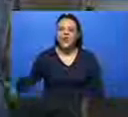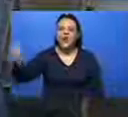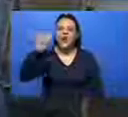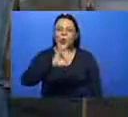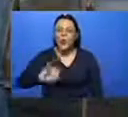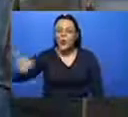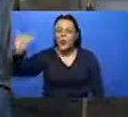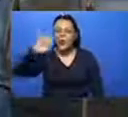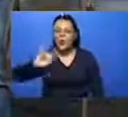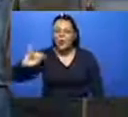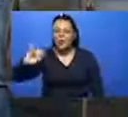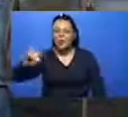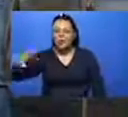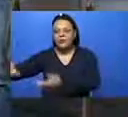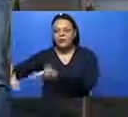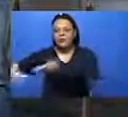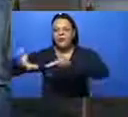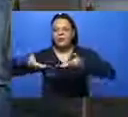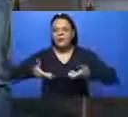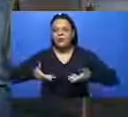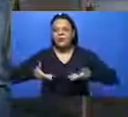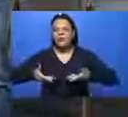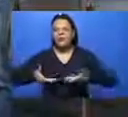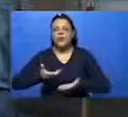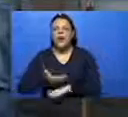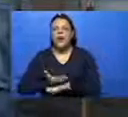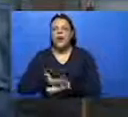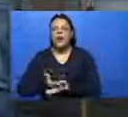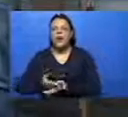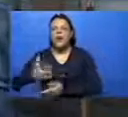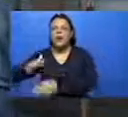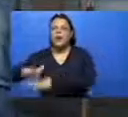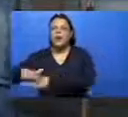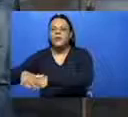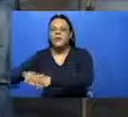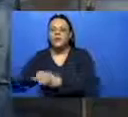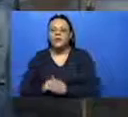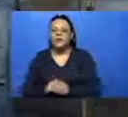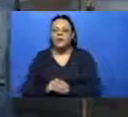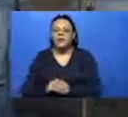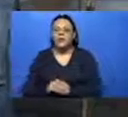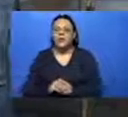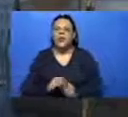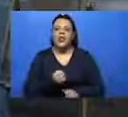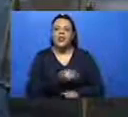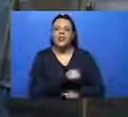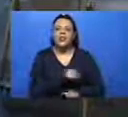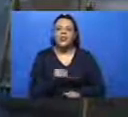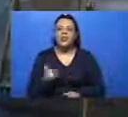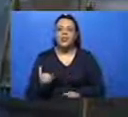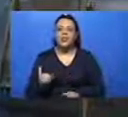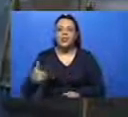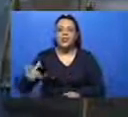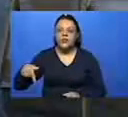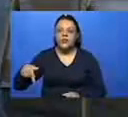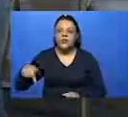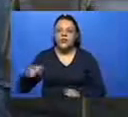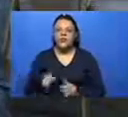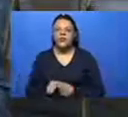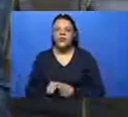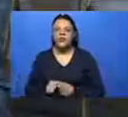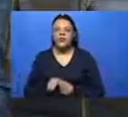Olá pessoal, sejam bem-vindos a mais uma aula de matemática. Nossa aula número 17, vamos falar